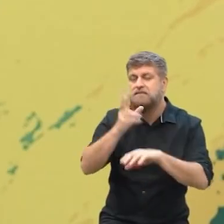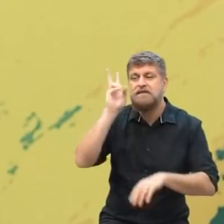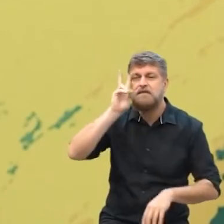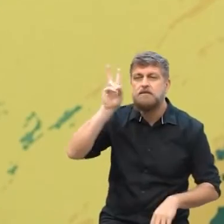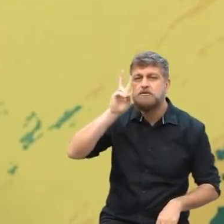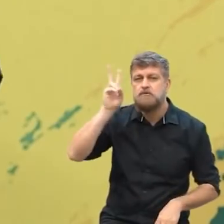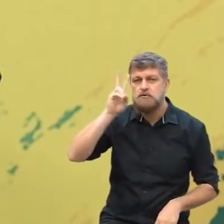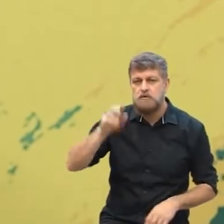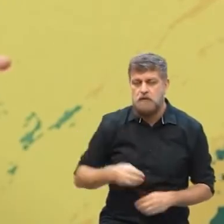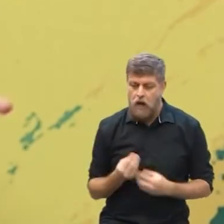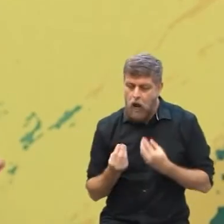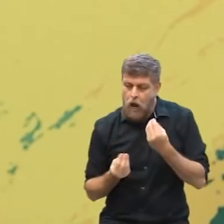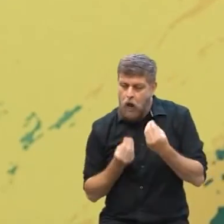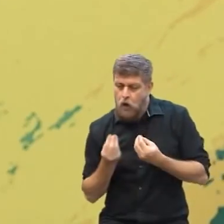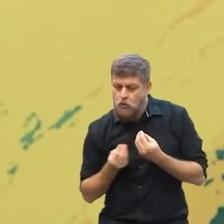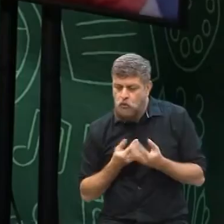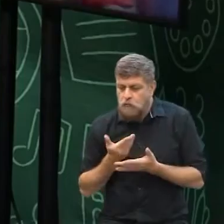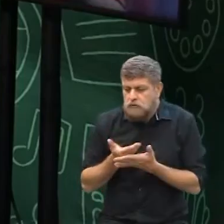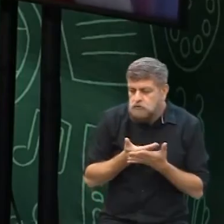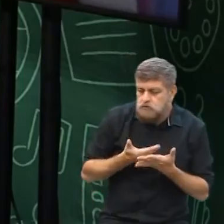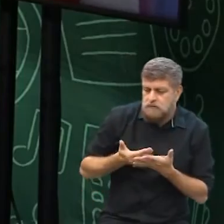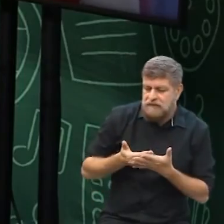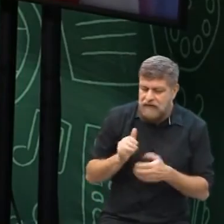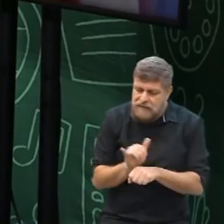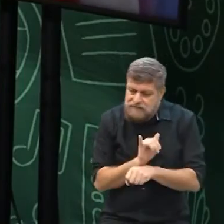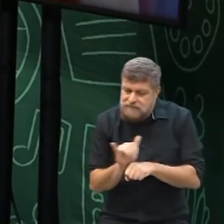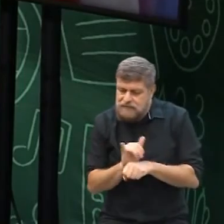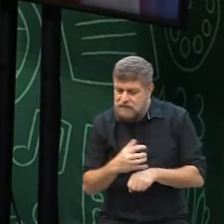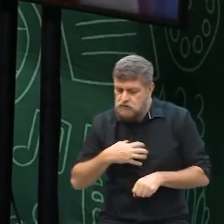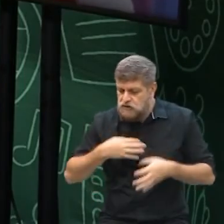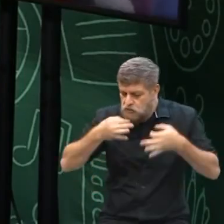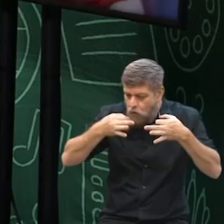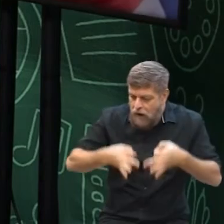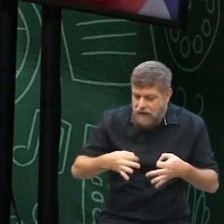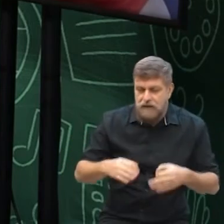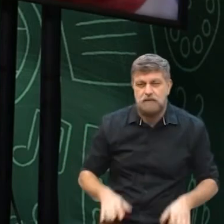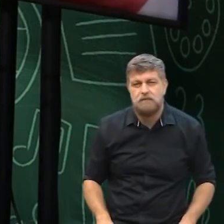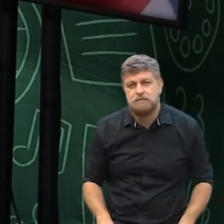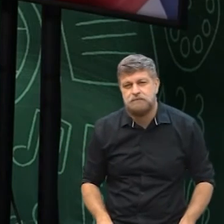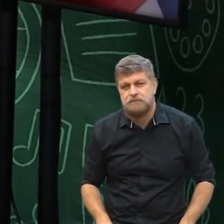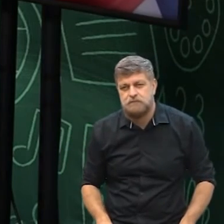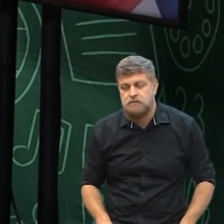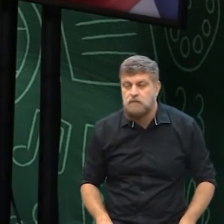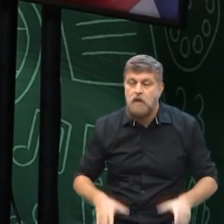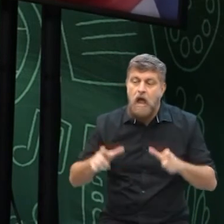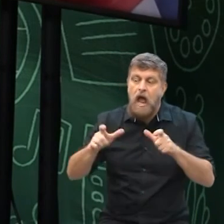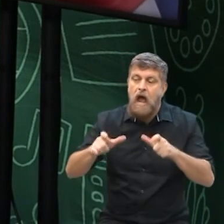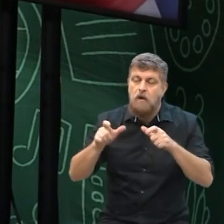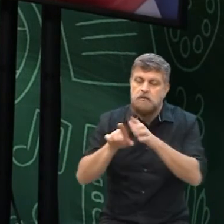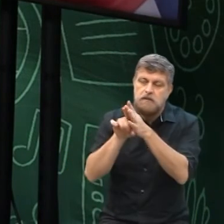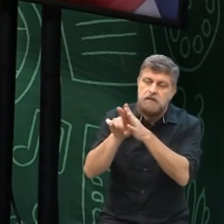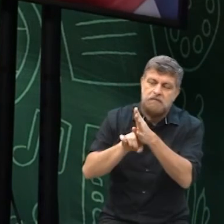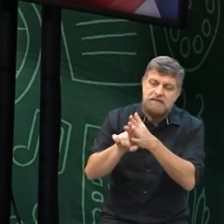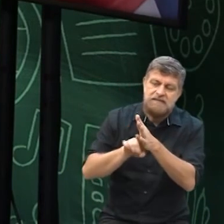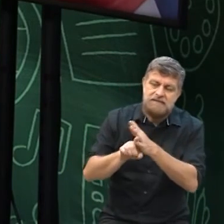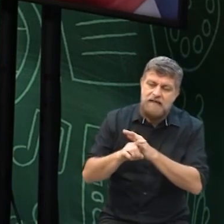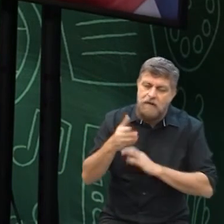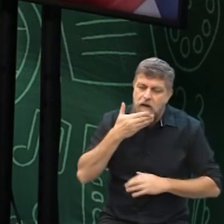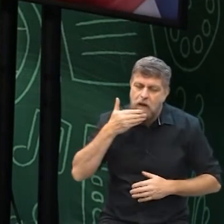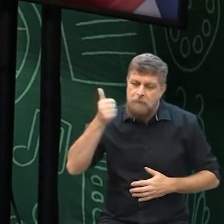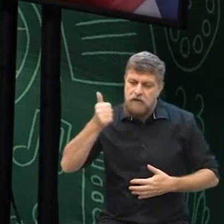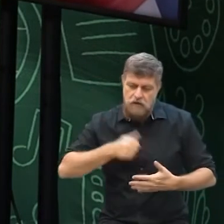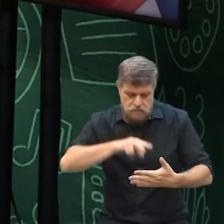História, como se preparar, qual a melhor maneira de estudar, enfim, onde encontrar, de repente, as melhores